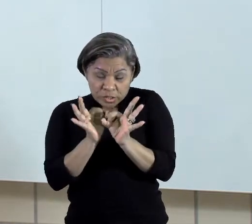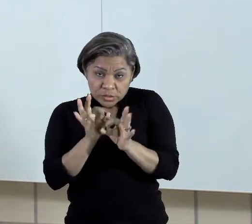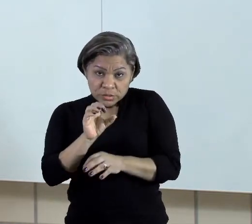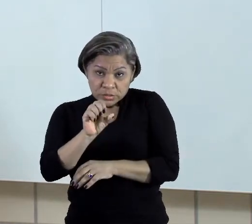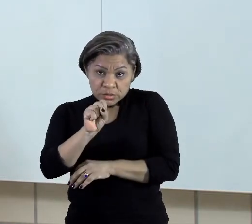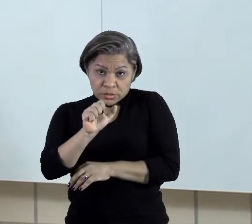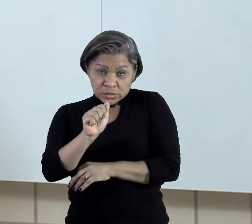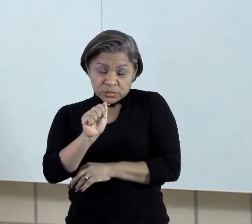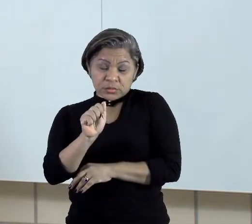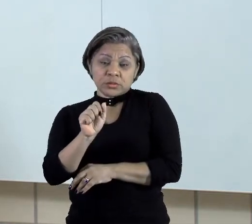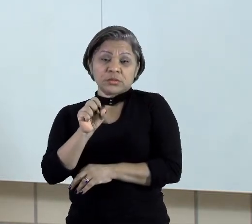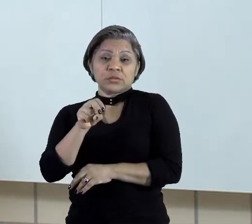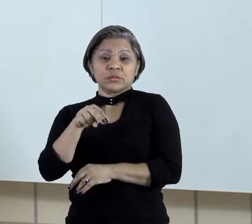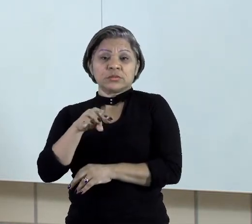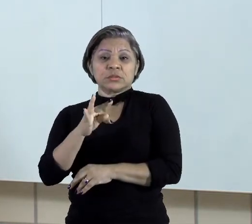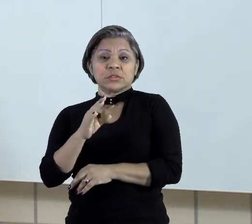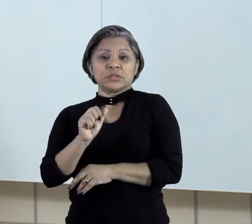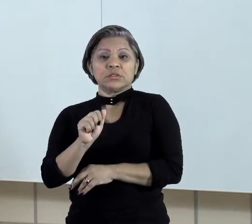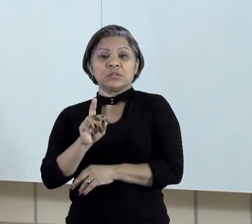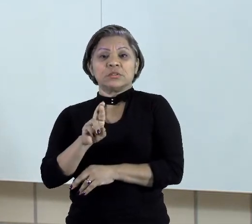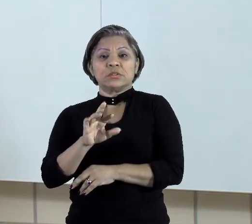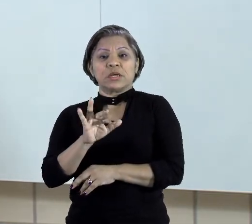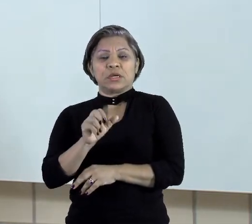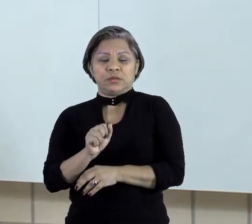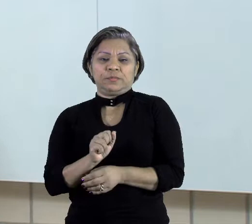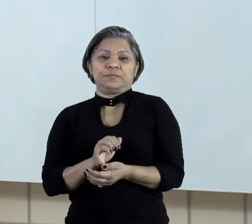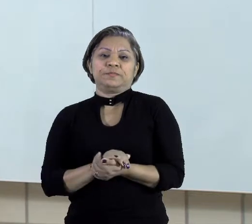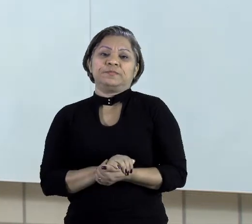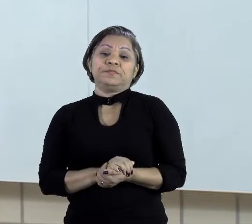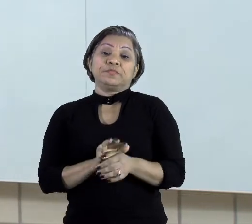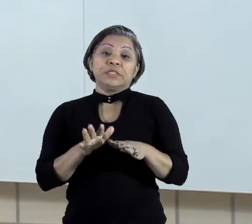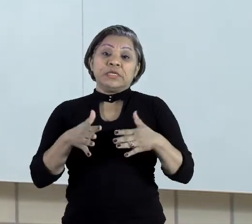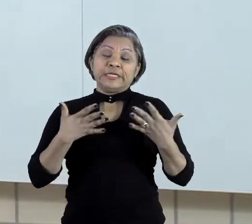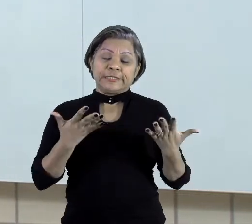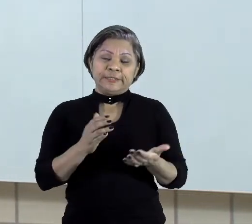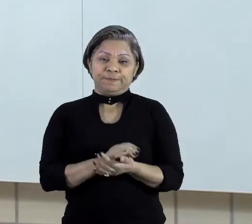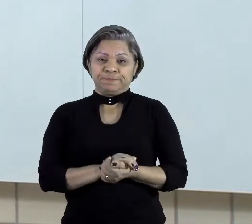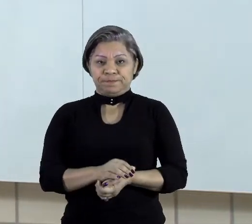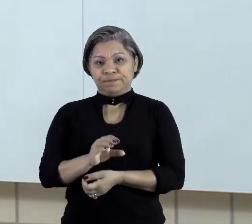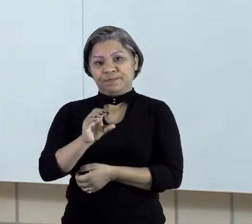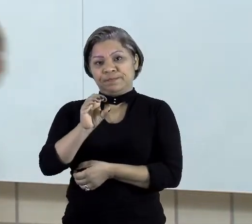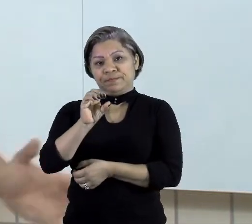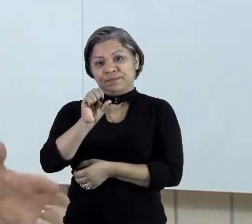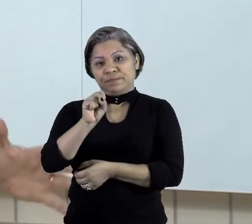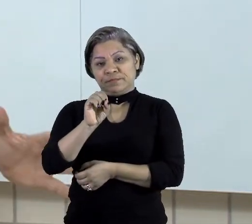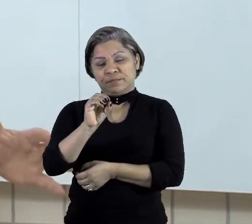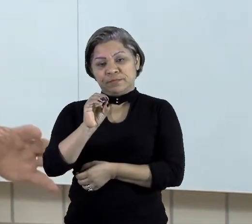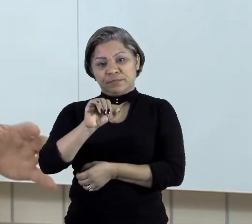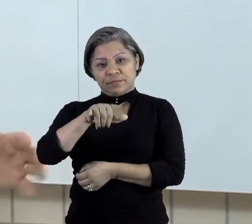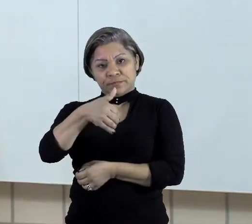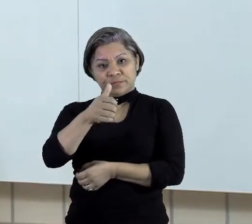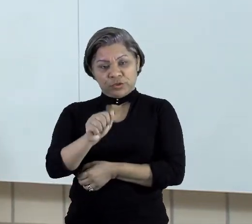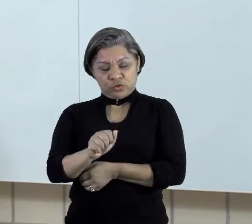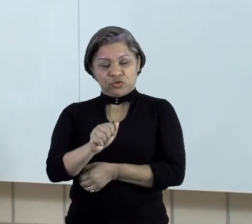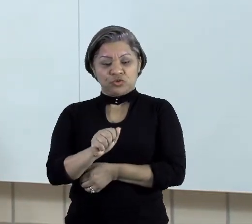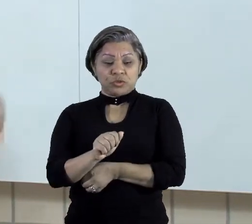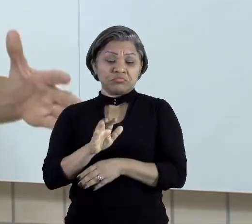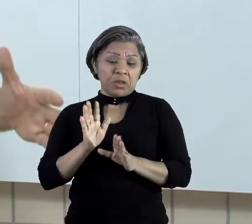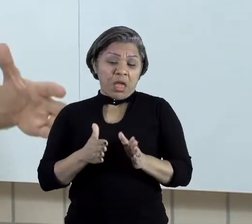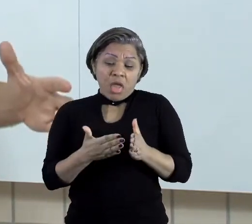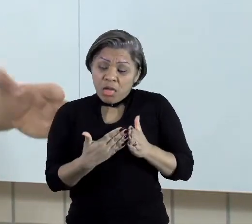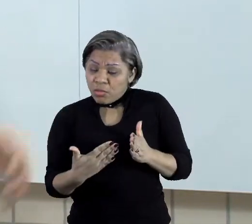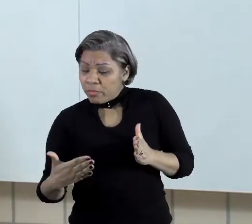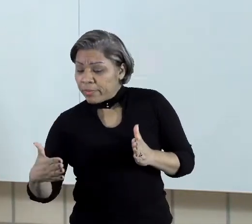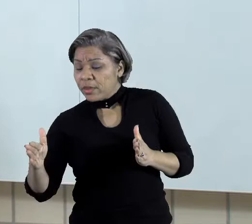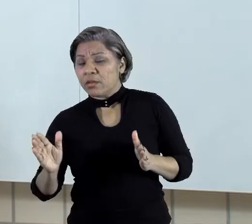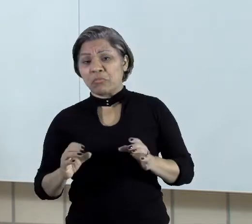é chamado de janela de plantio. Então a soja, por exemplo, tem um período que se pode plantar, é na